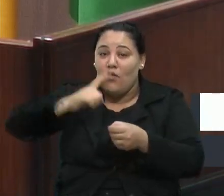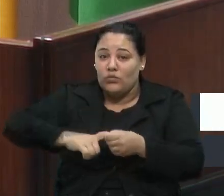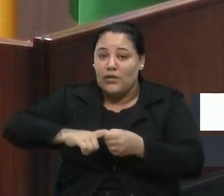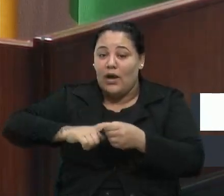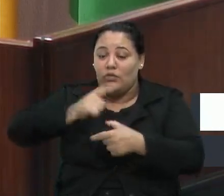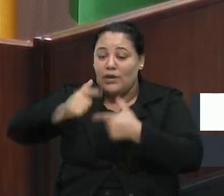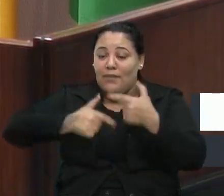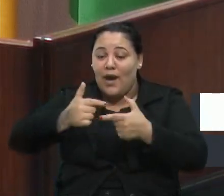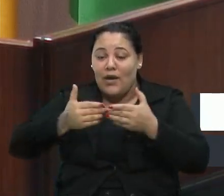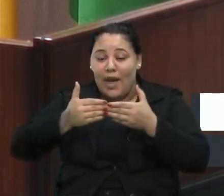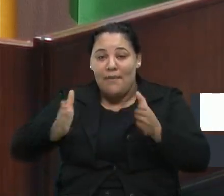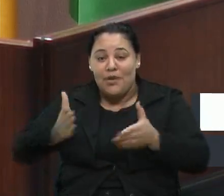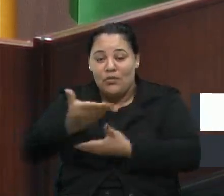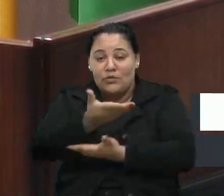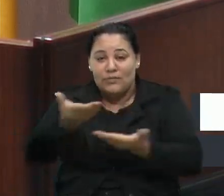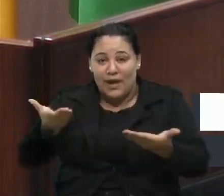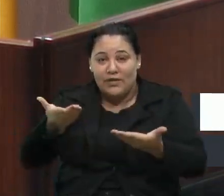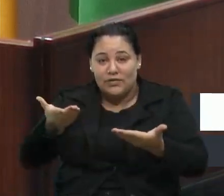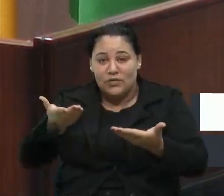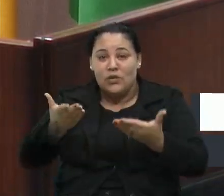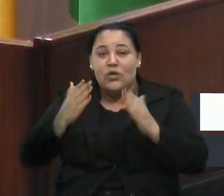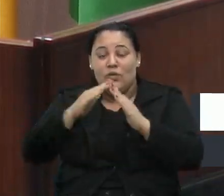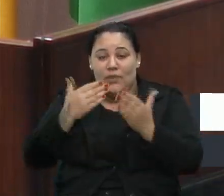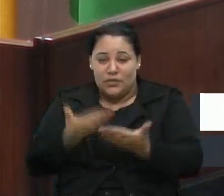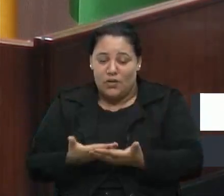esse espaço para os estudantes da governadora obrigada